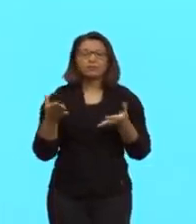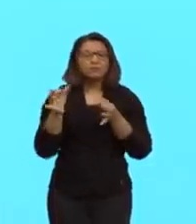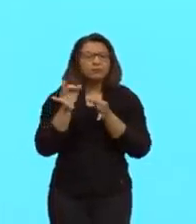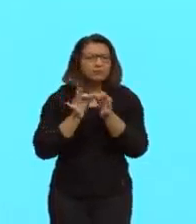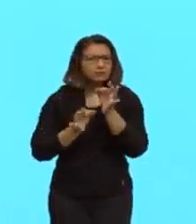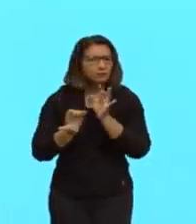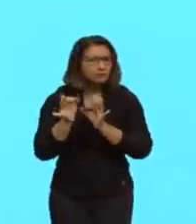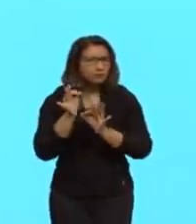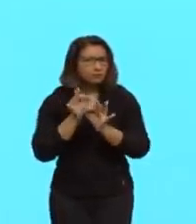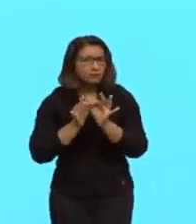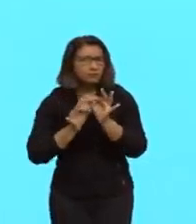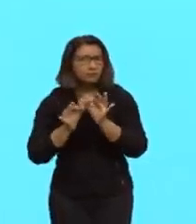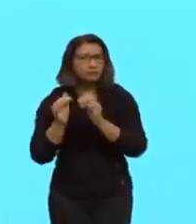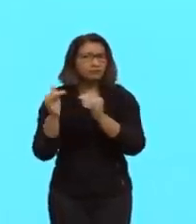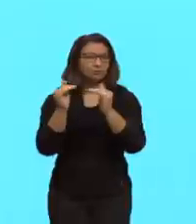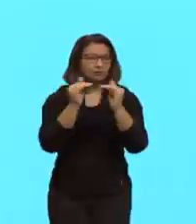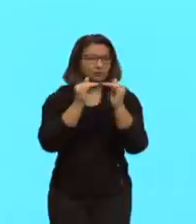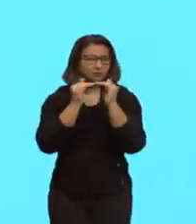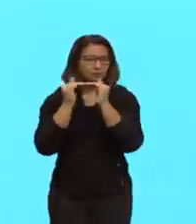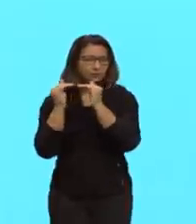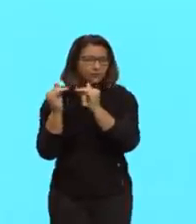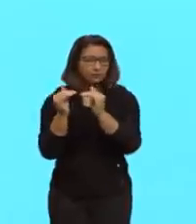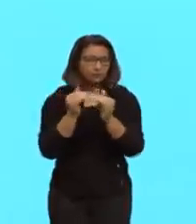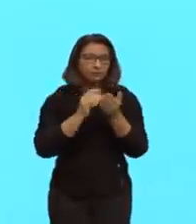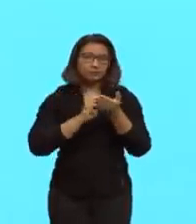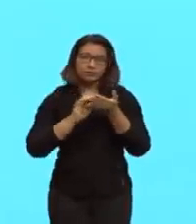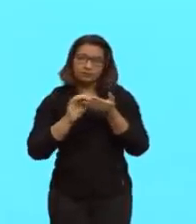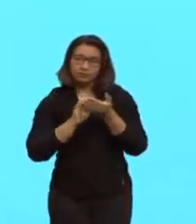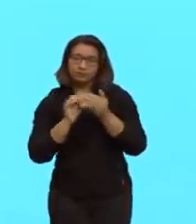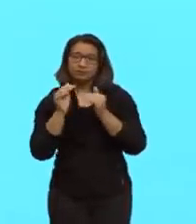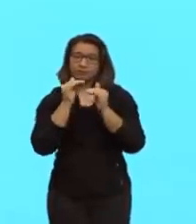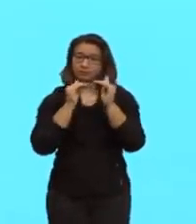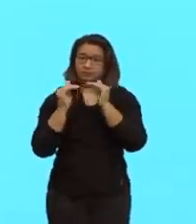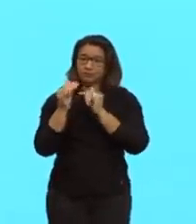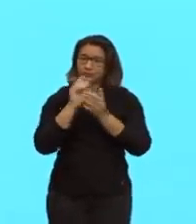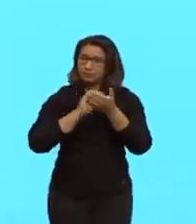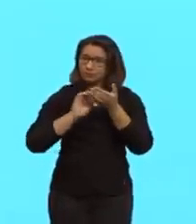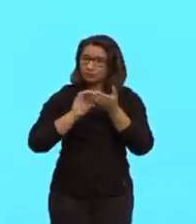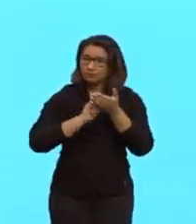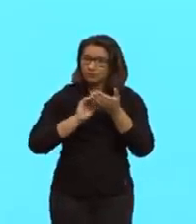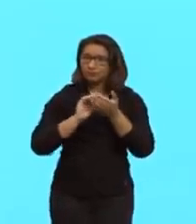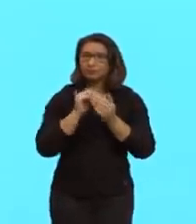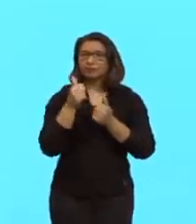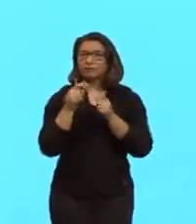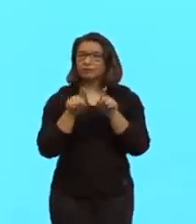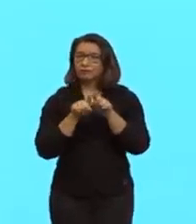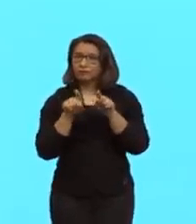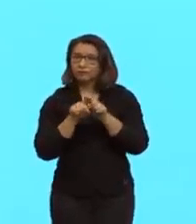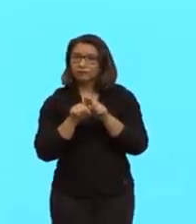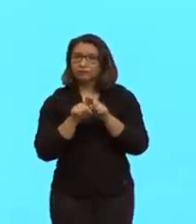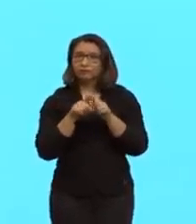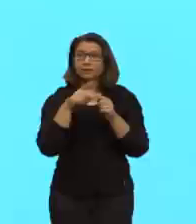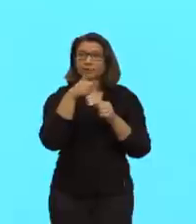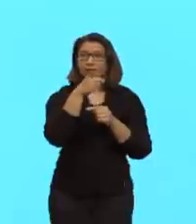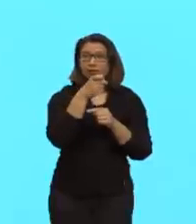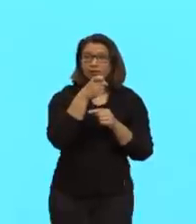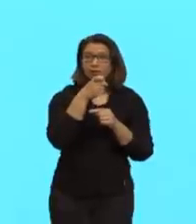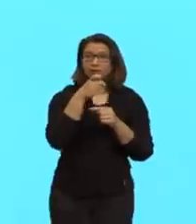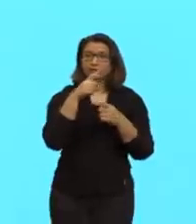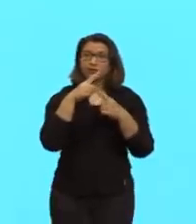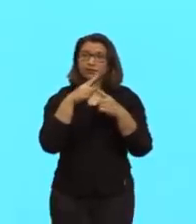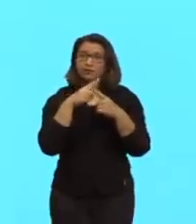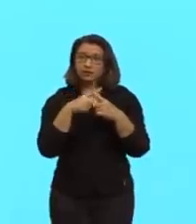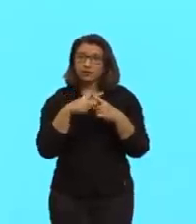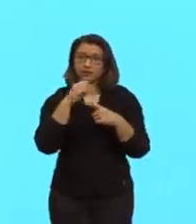ó, montamos a proporção, certo? Fizemos os cálculos, ó, x vezes